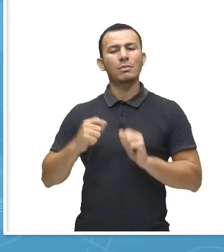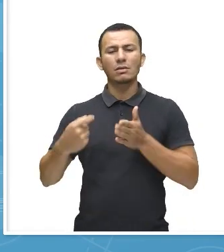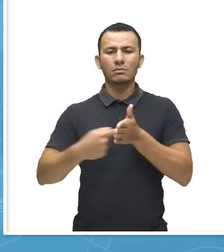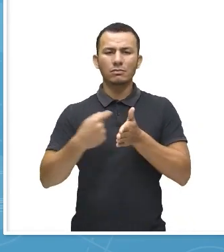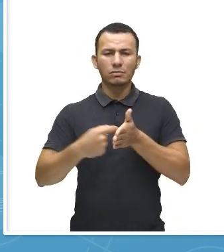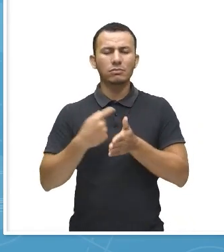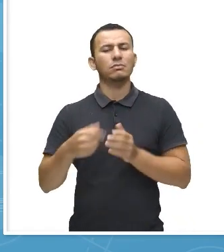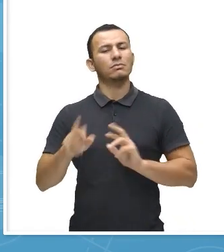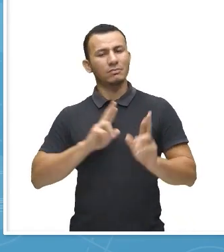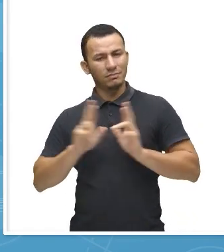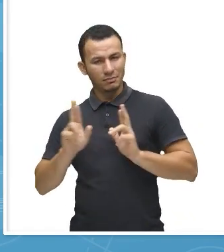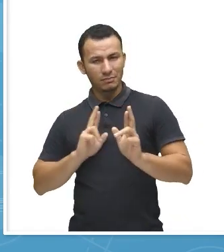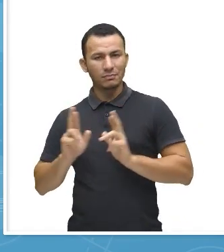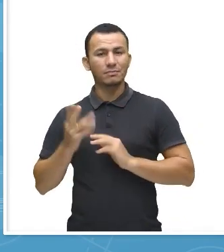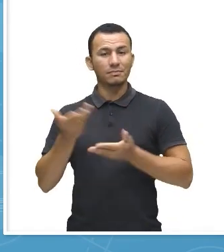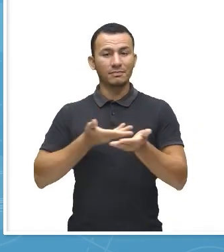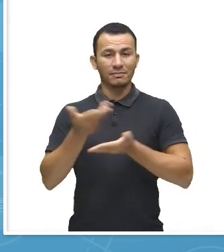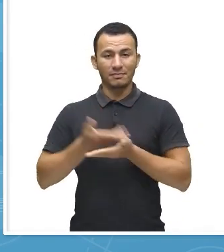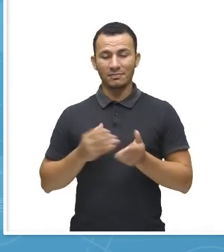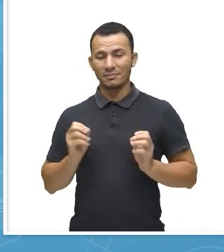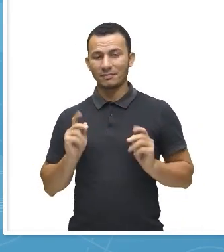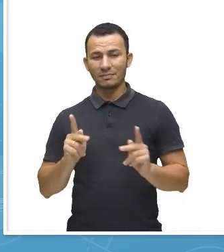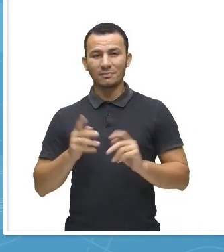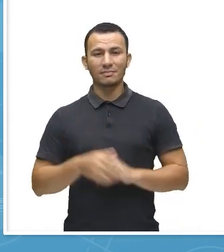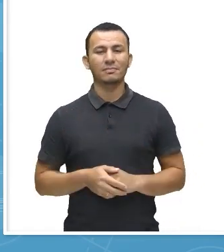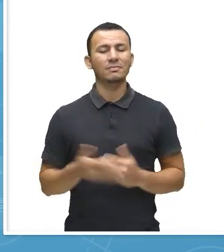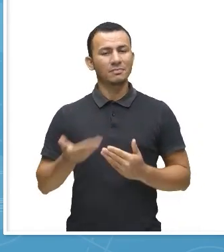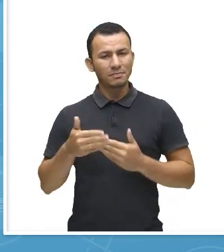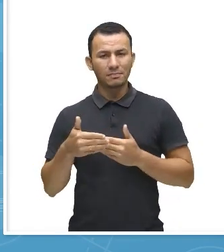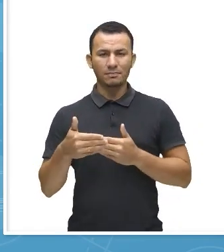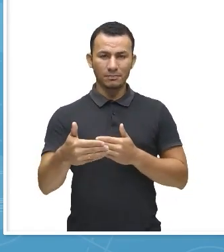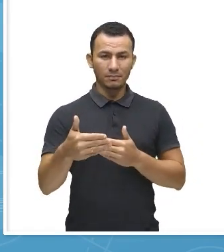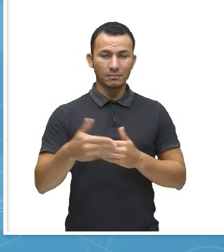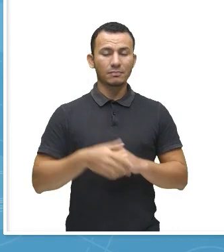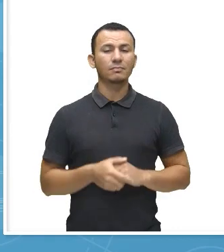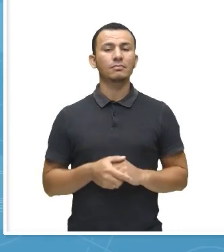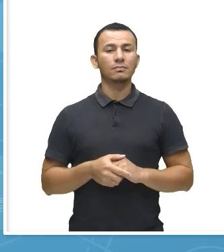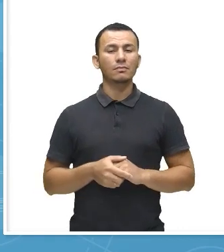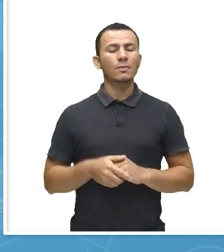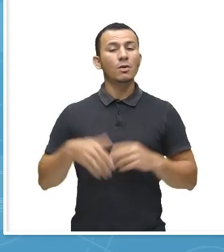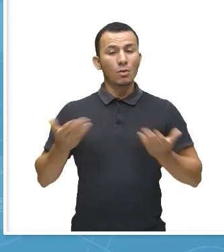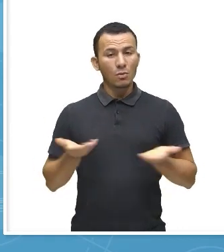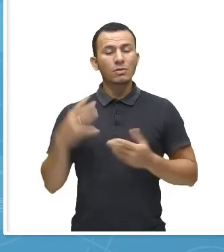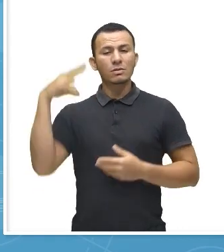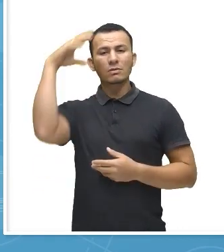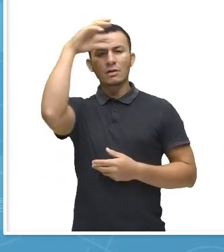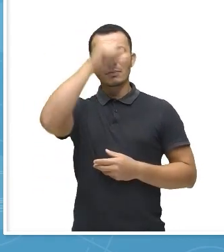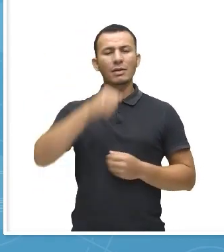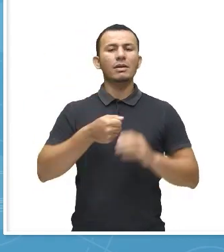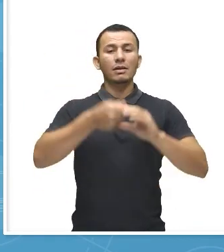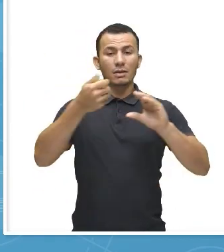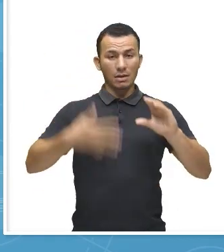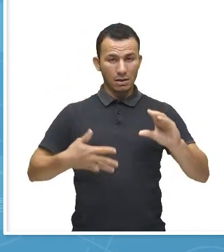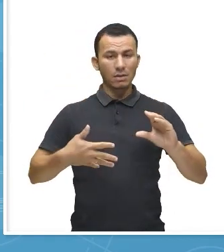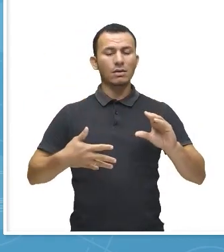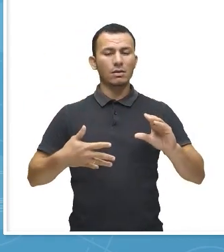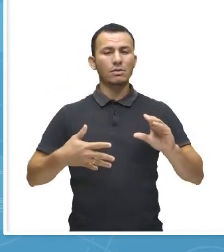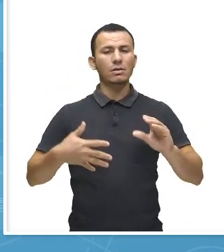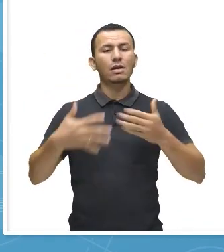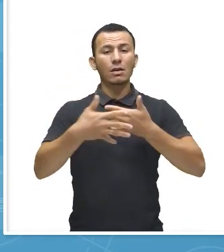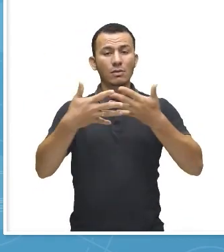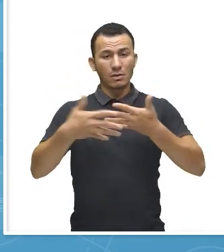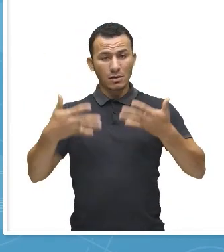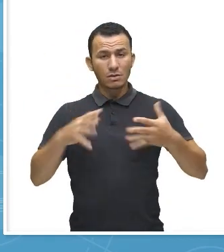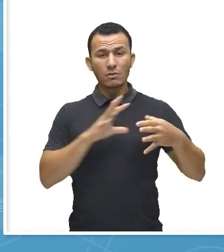as suas respostas para a gente interagir, certo? Então vamos dar início aí à nossa aula, a gente vai ver um pouco mais da característica, né, do nosso